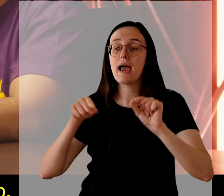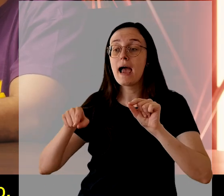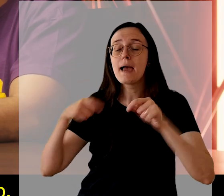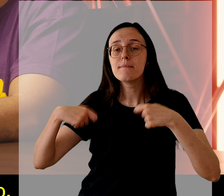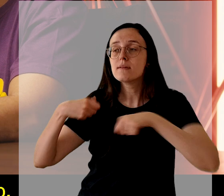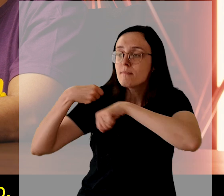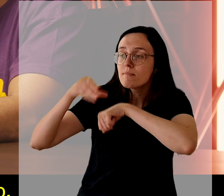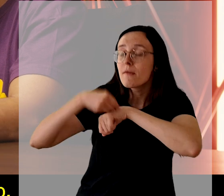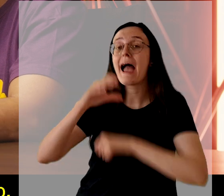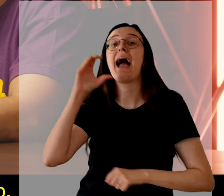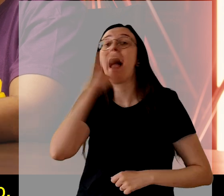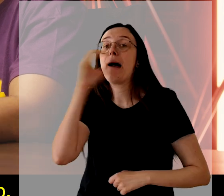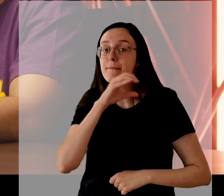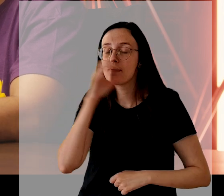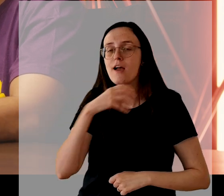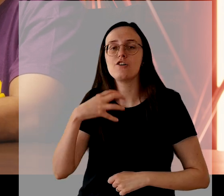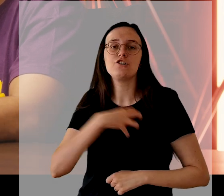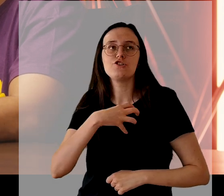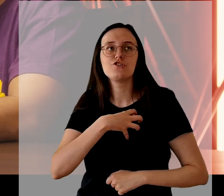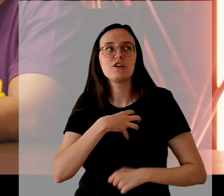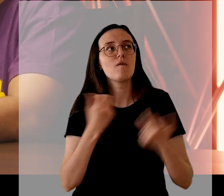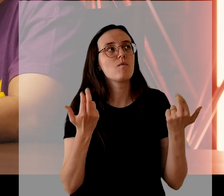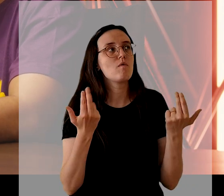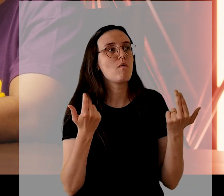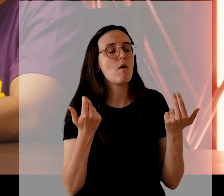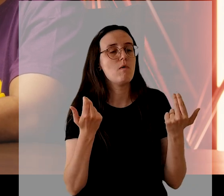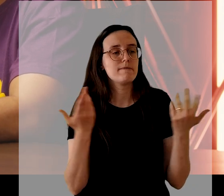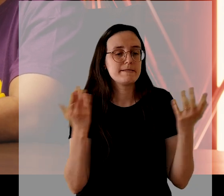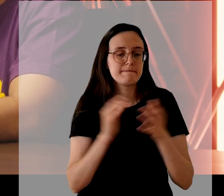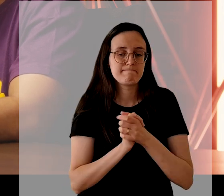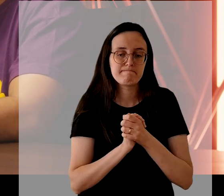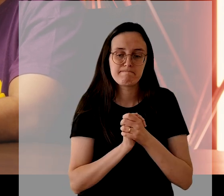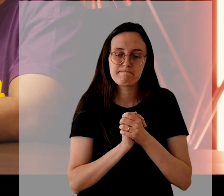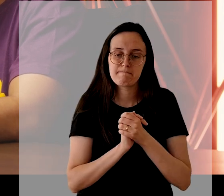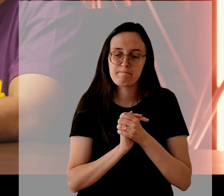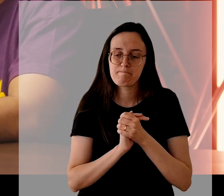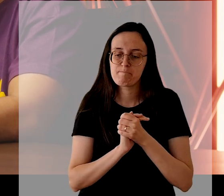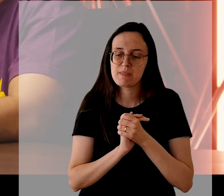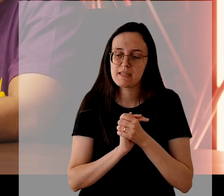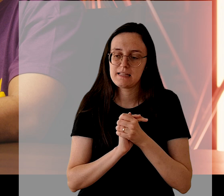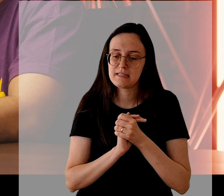gente precisa comunicar muito rápido, de uma forma também muito...